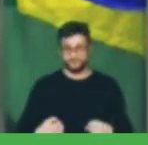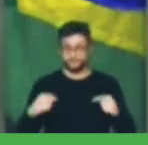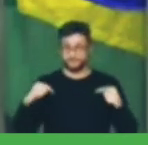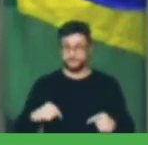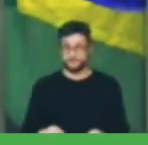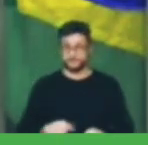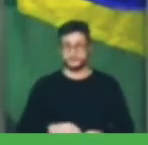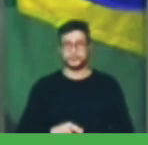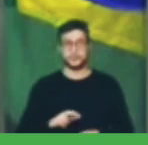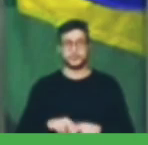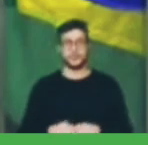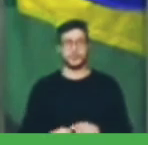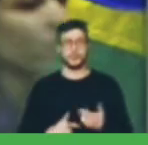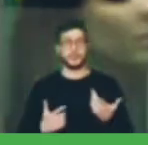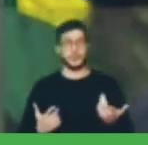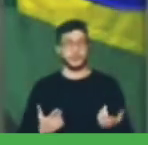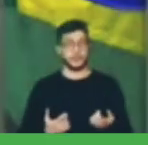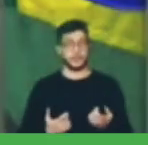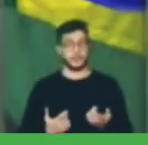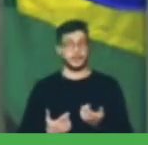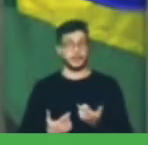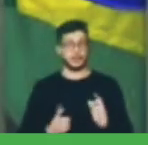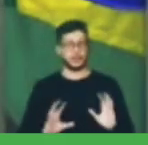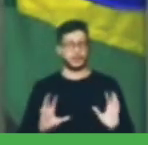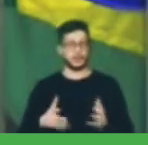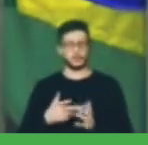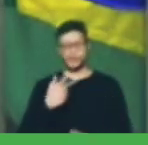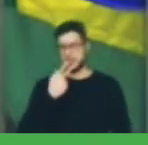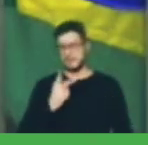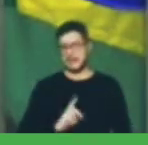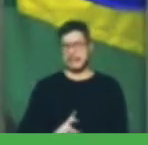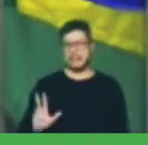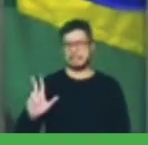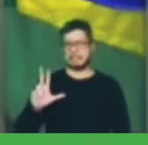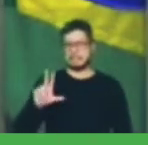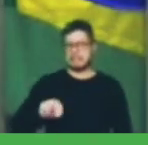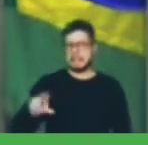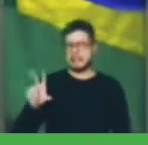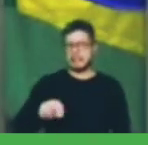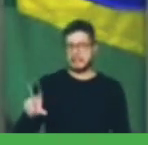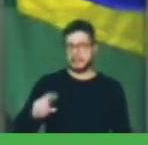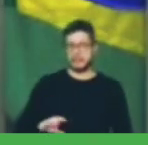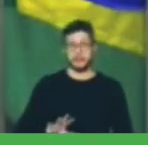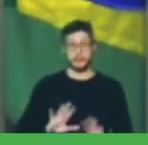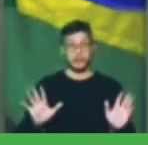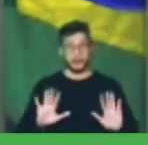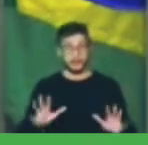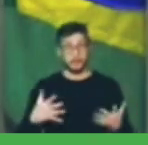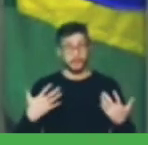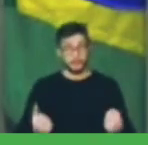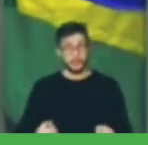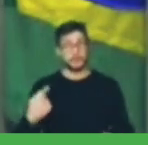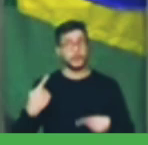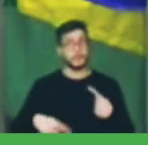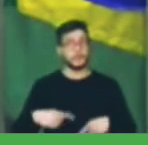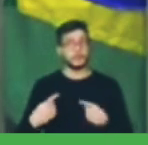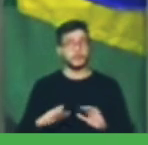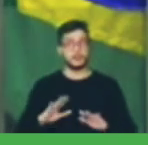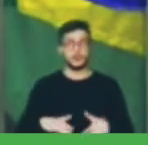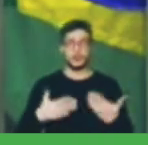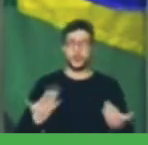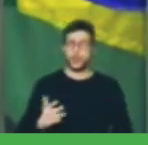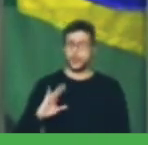outro microfone dizer, esses negacionistas, vamos lá, vamos debater. Que cientistas vocês ouviram para o